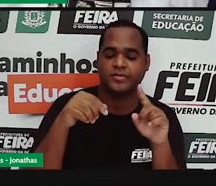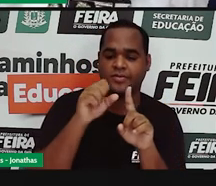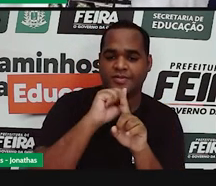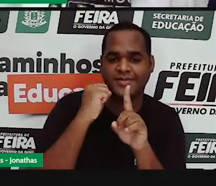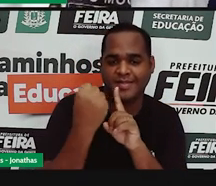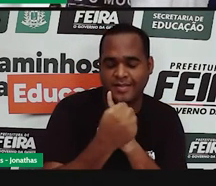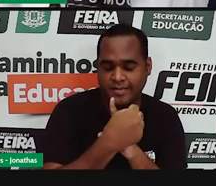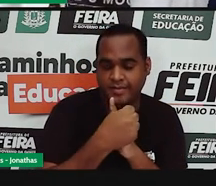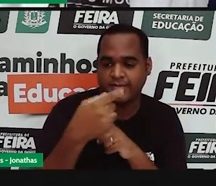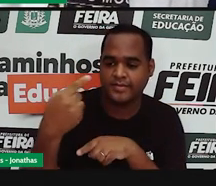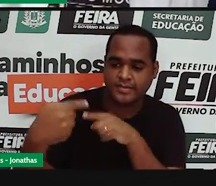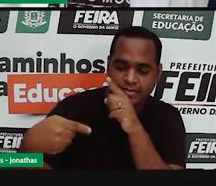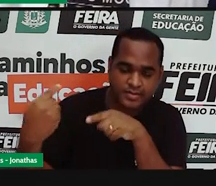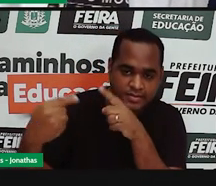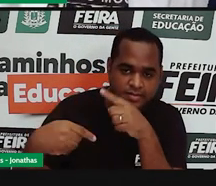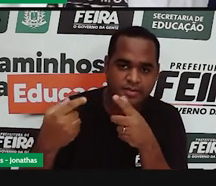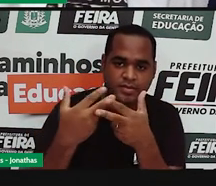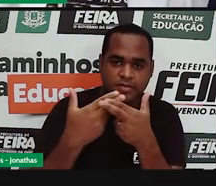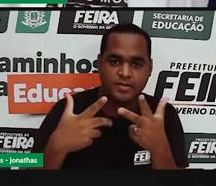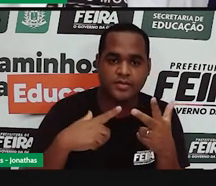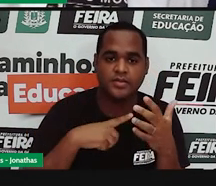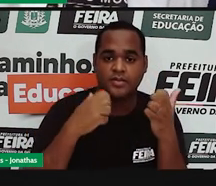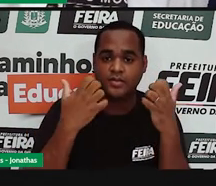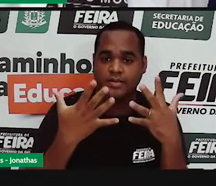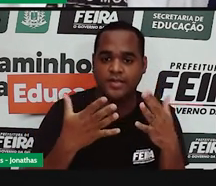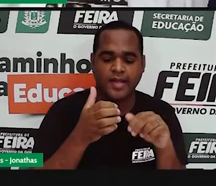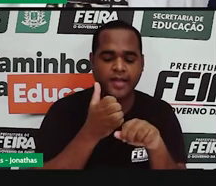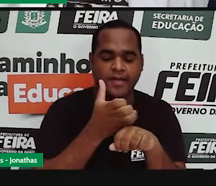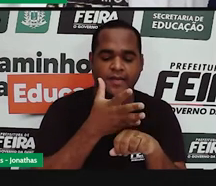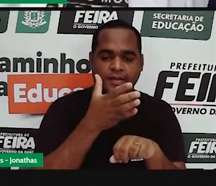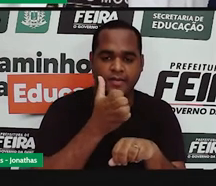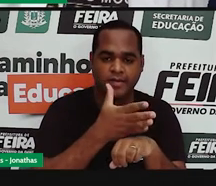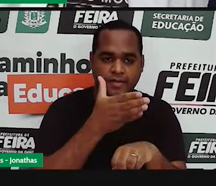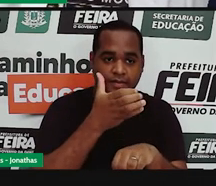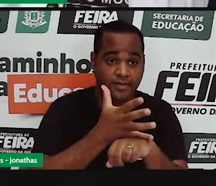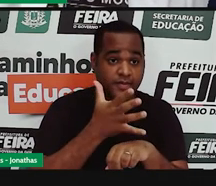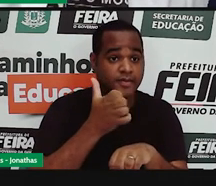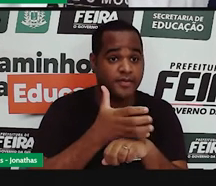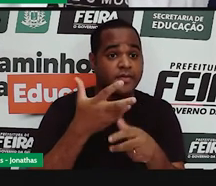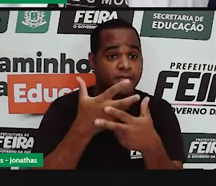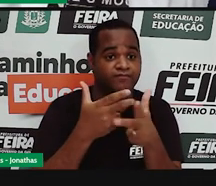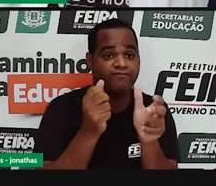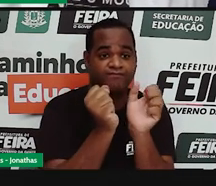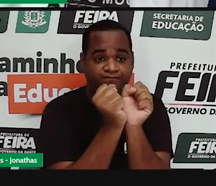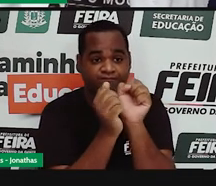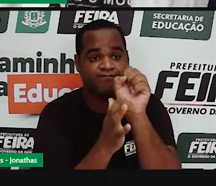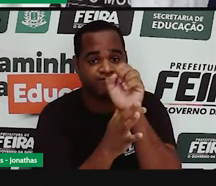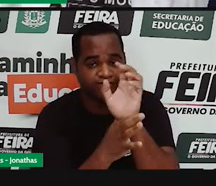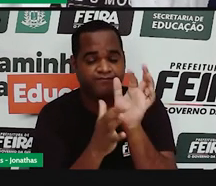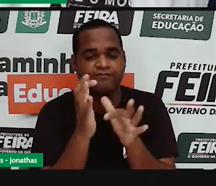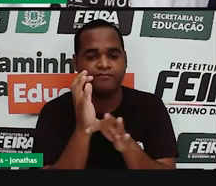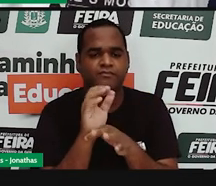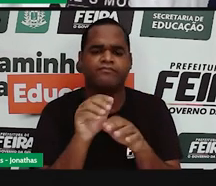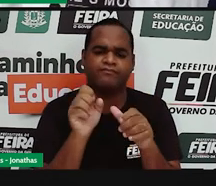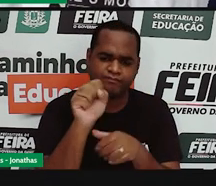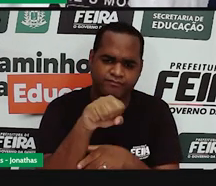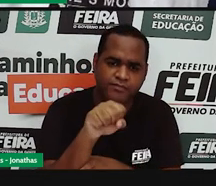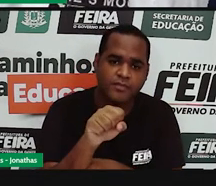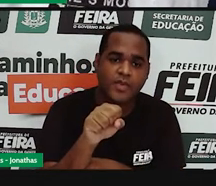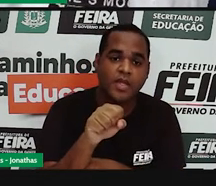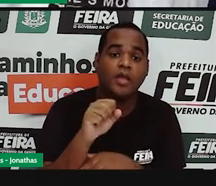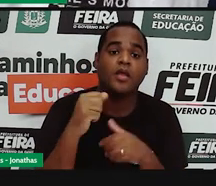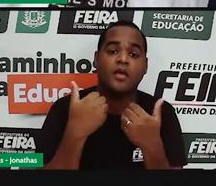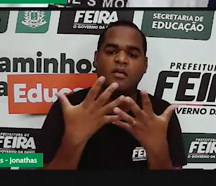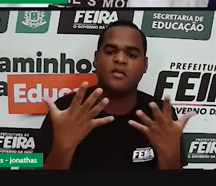que você chegava ao ponto de até essas funções administrativas serem feitas por escravos. Sim, pessoal. Havia